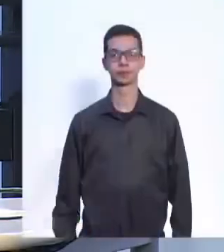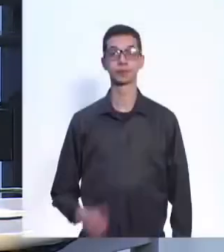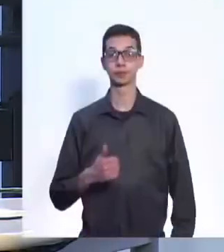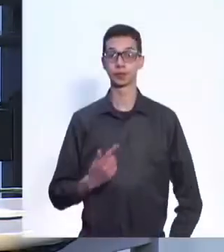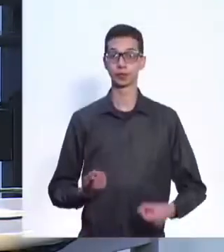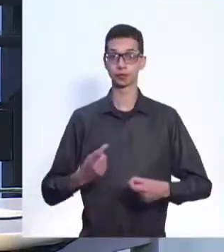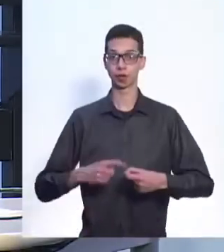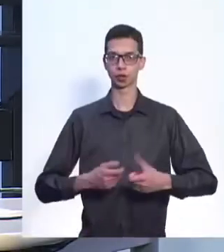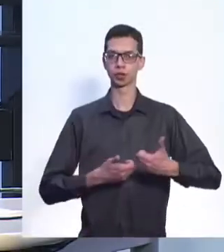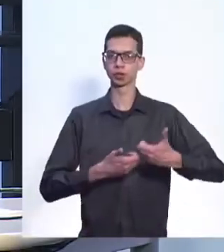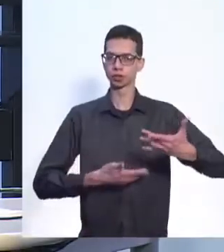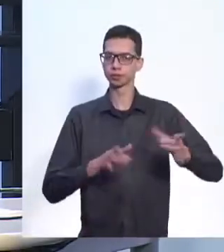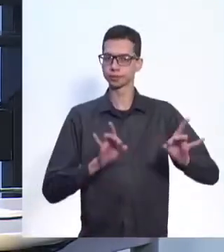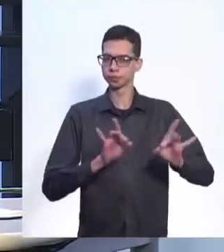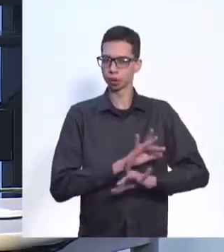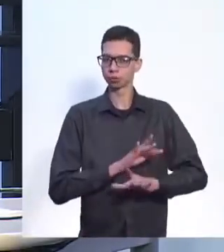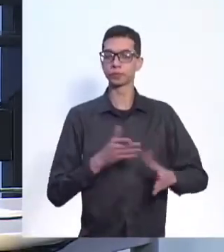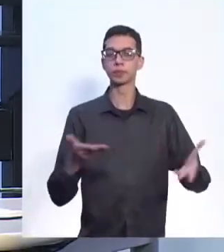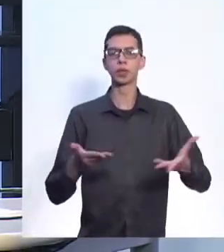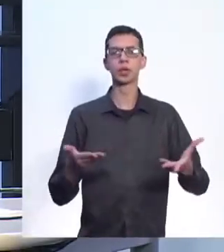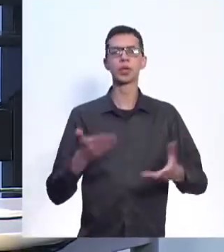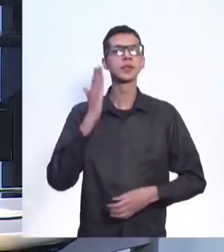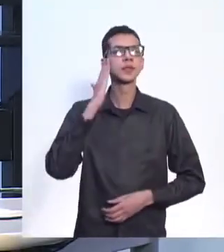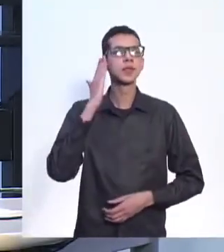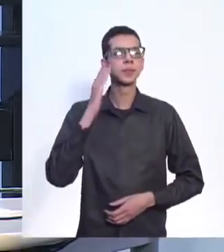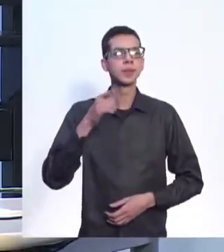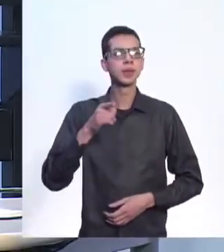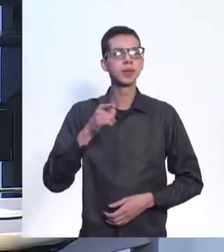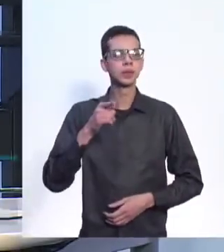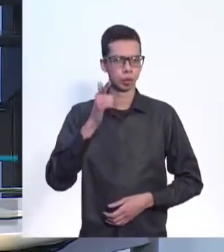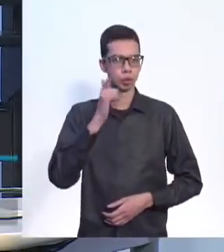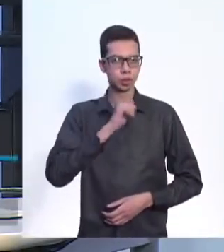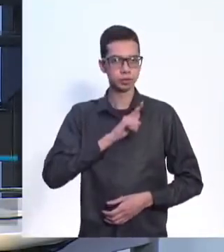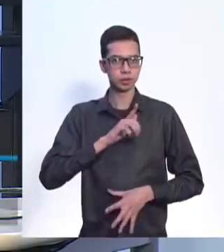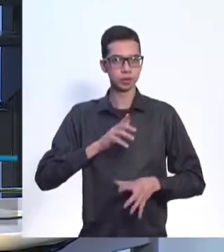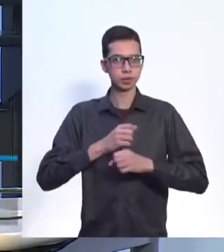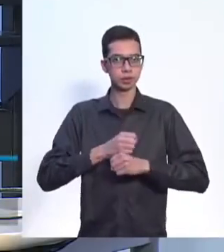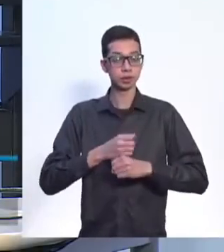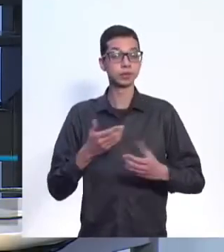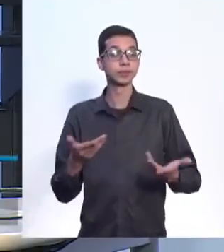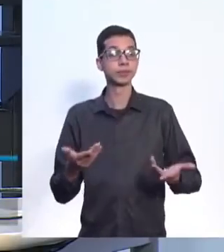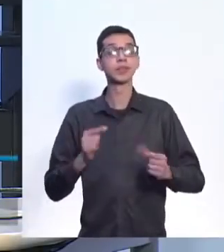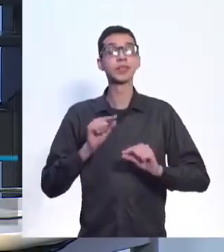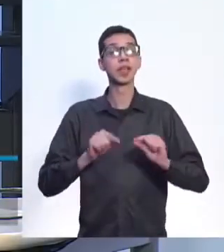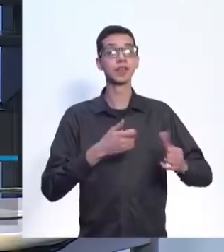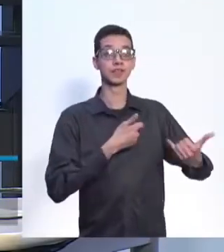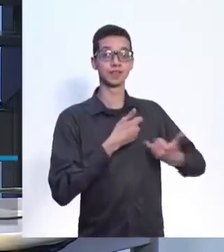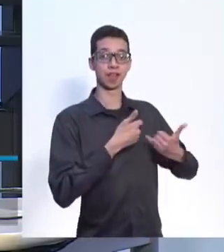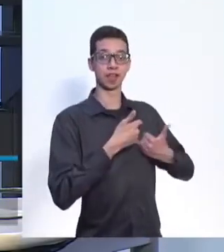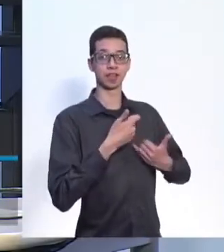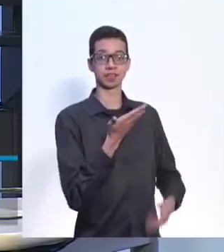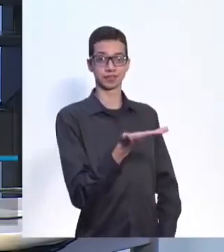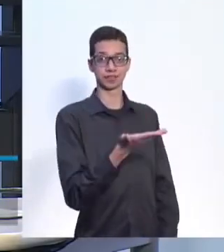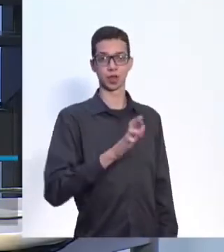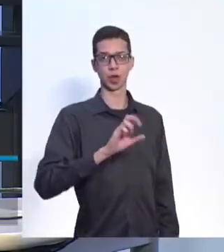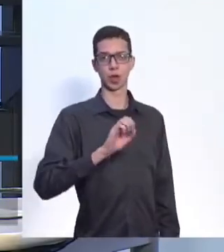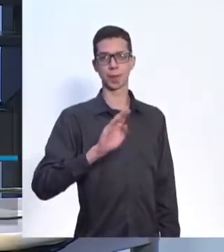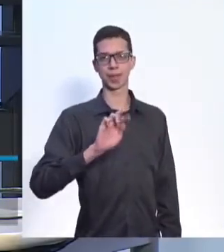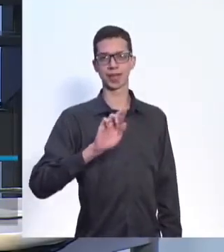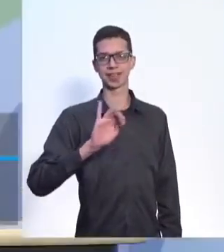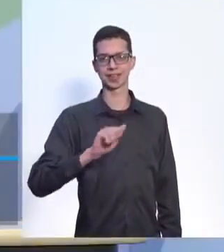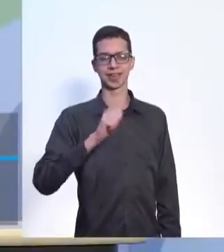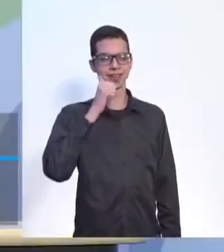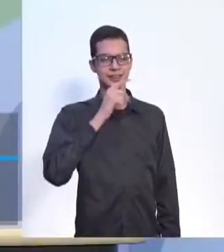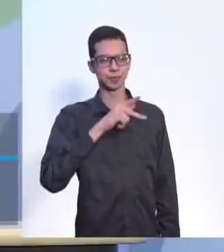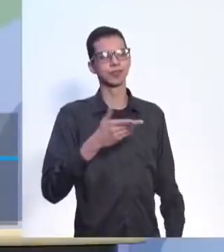voltamos do chat. E aí eu quero saber se vocês conseguiram fazer essa conta. Quem vai me contar isso é a professora Roberta. E aí, professora?